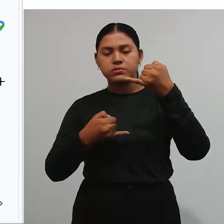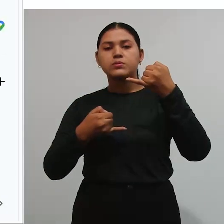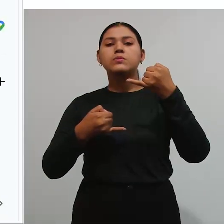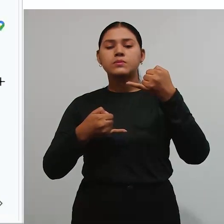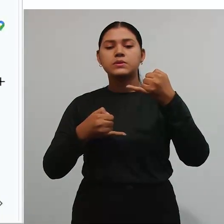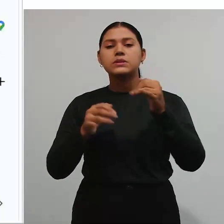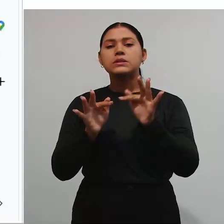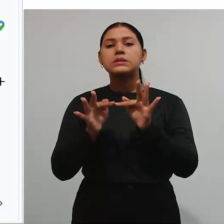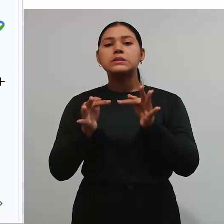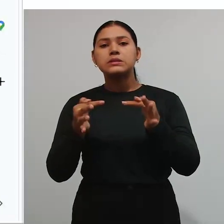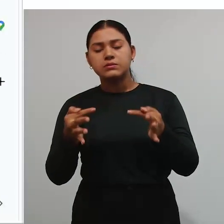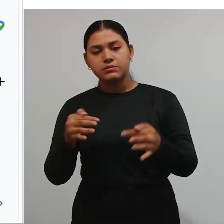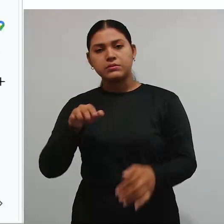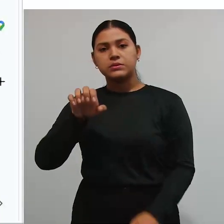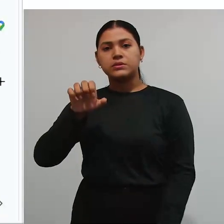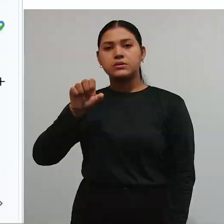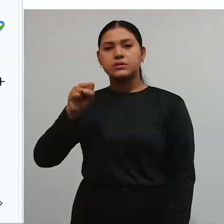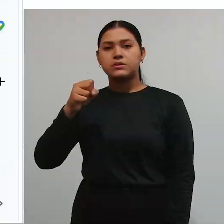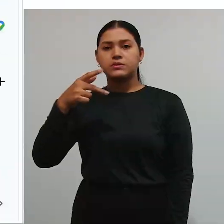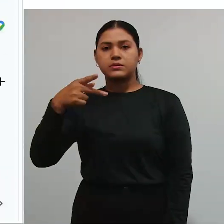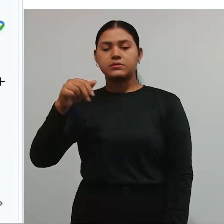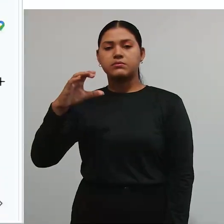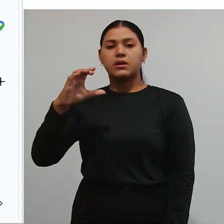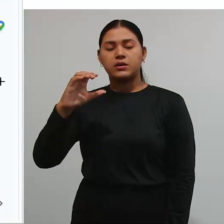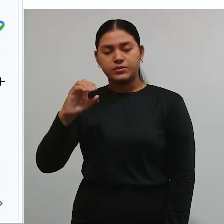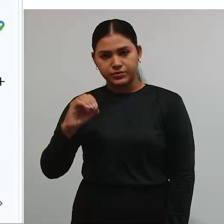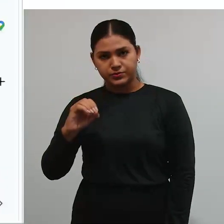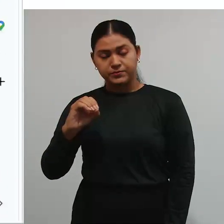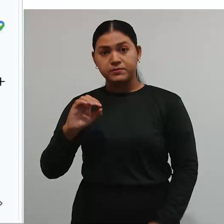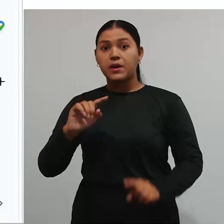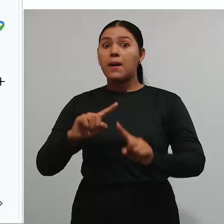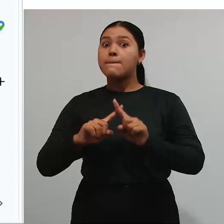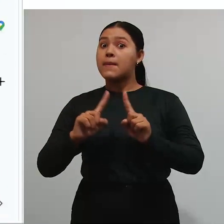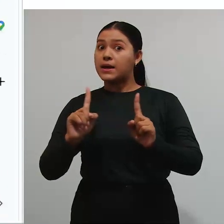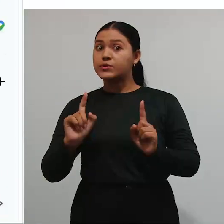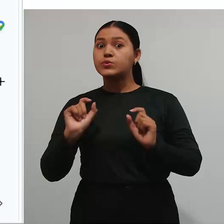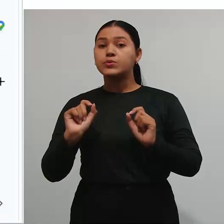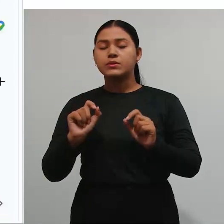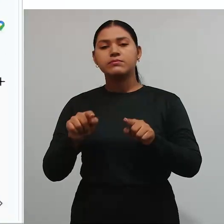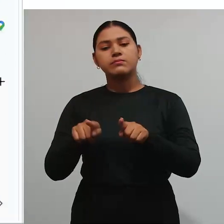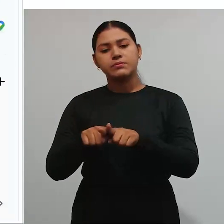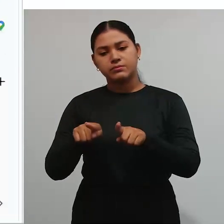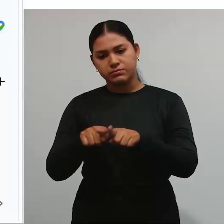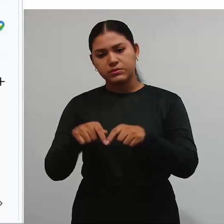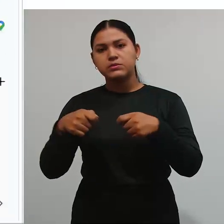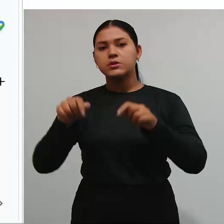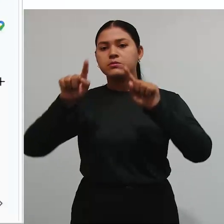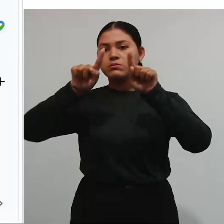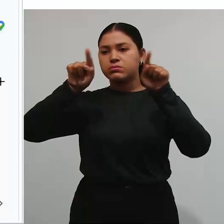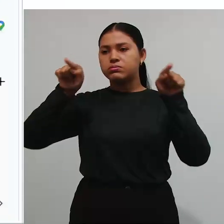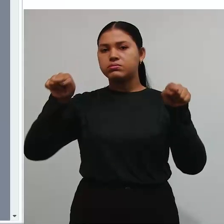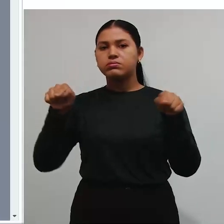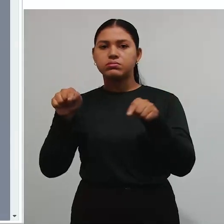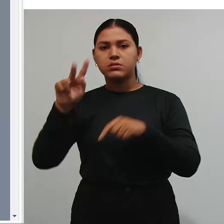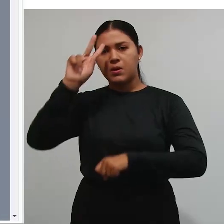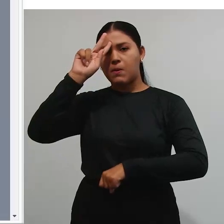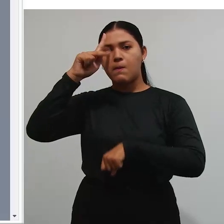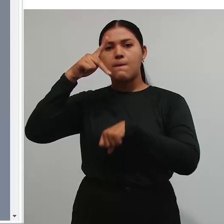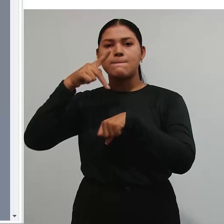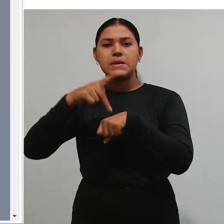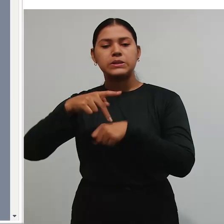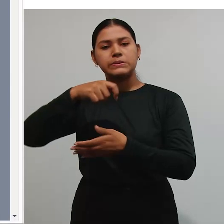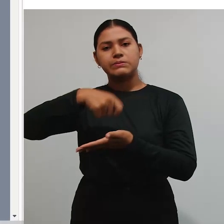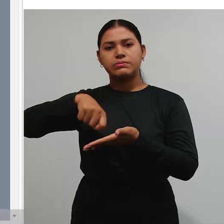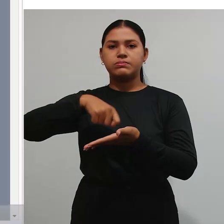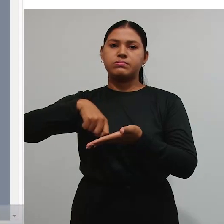ok? E por fim, mas não menos importante, eu coloco o autor, a referência da qual eu estou citando. Aqui eu tenho um